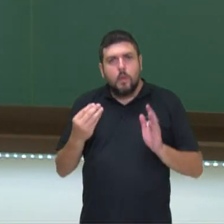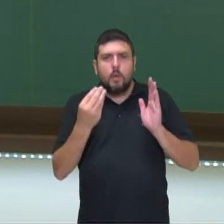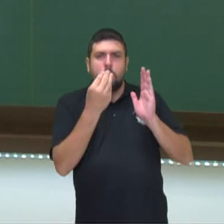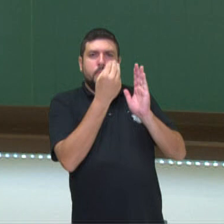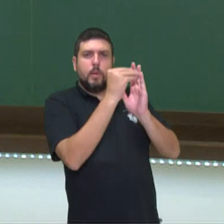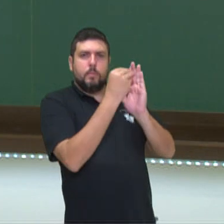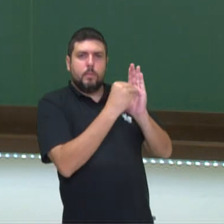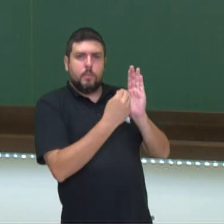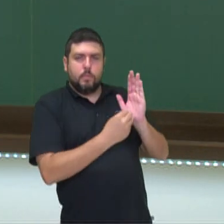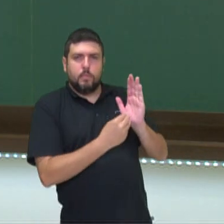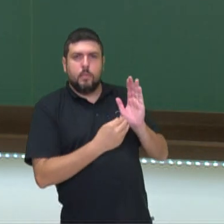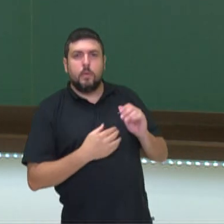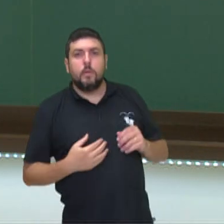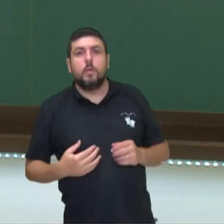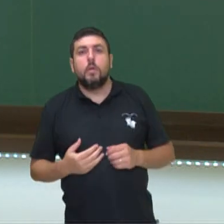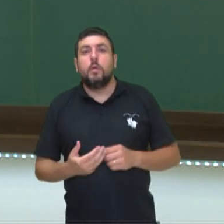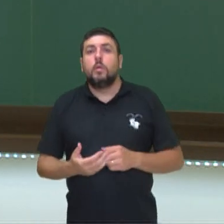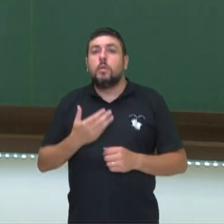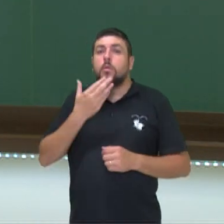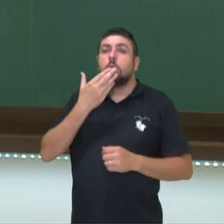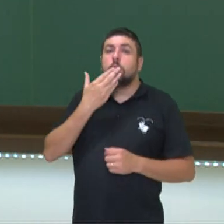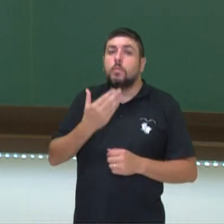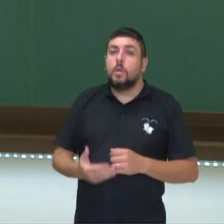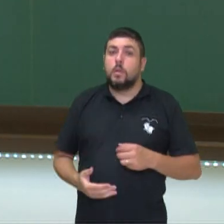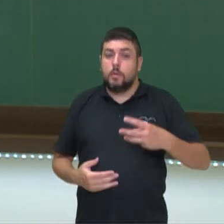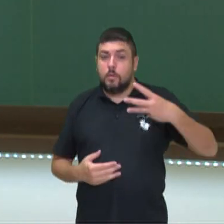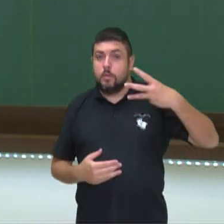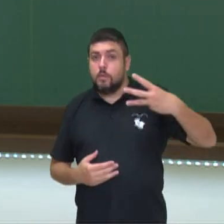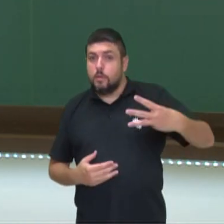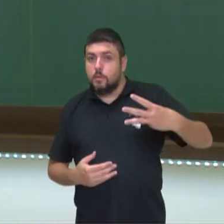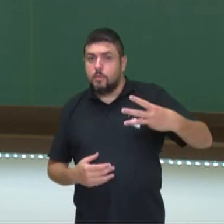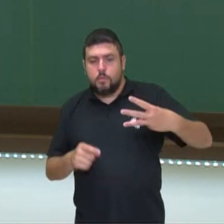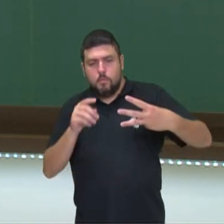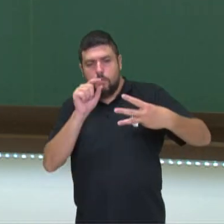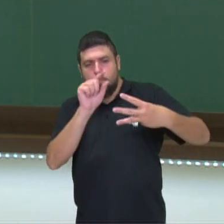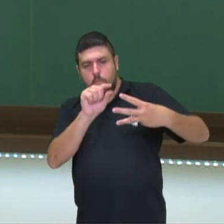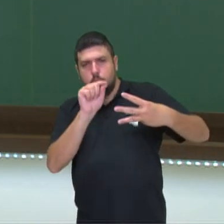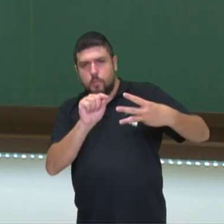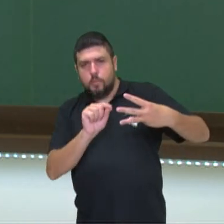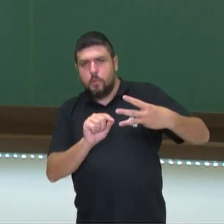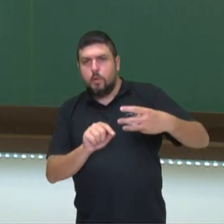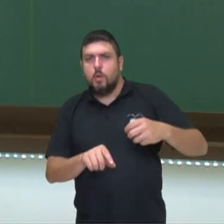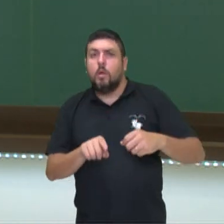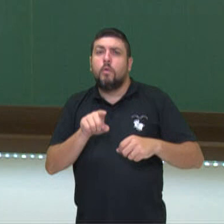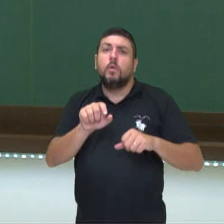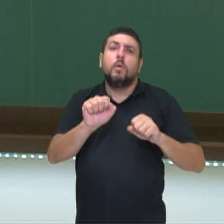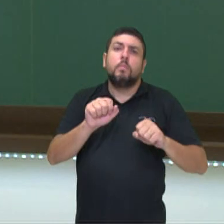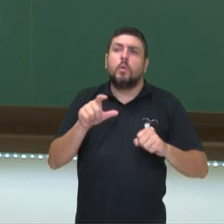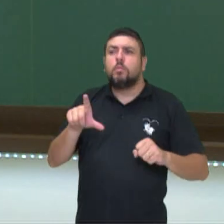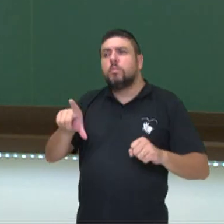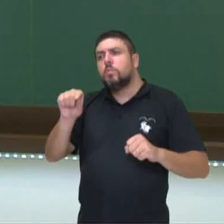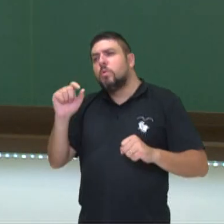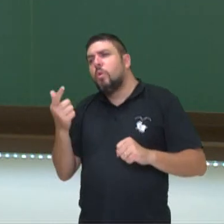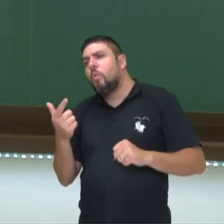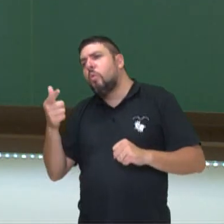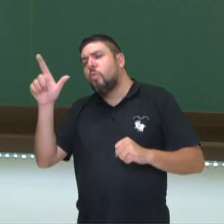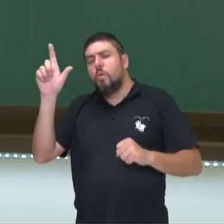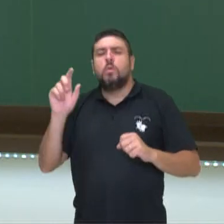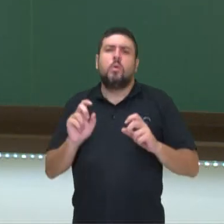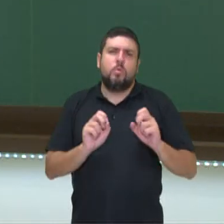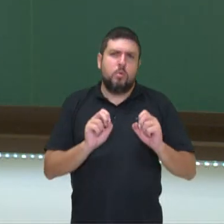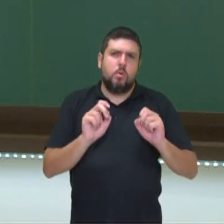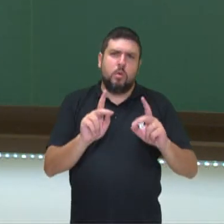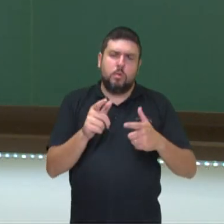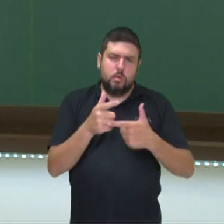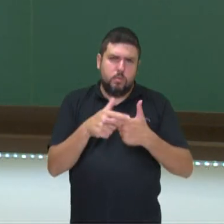Foram pedidas 3, eu coloquei essas 3. Você pode ter escolhido outras, não tem problema nenhum, desde